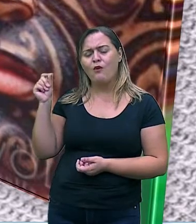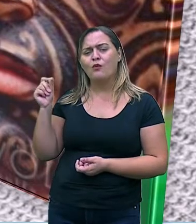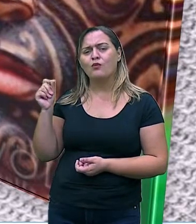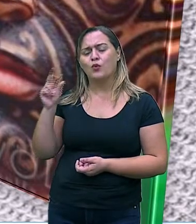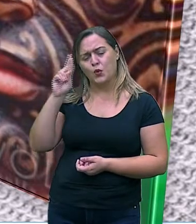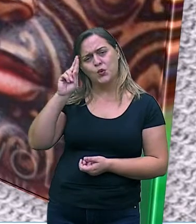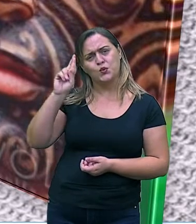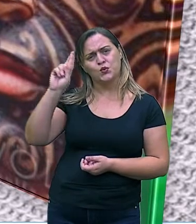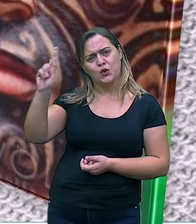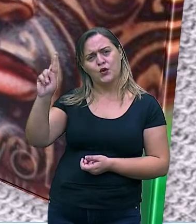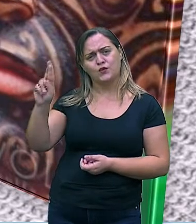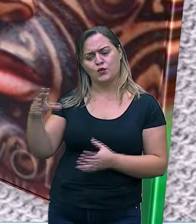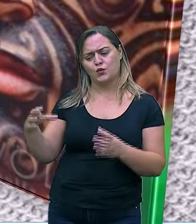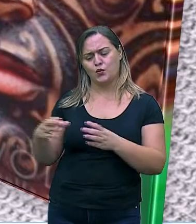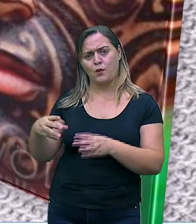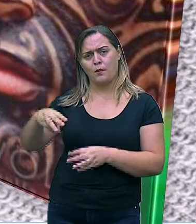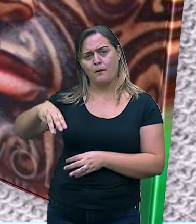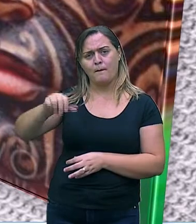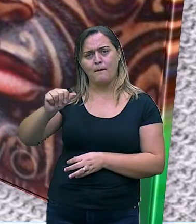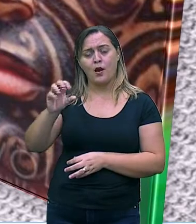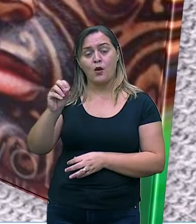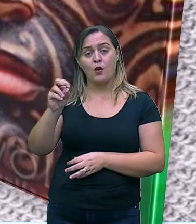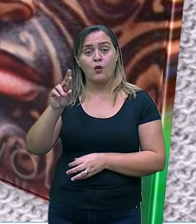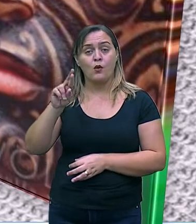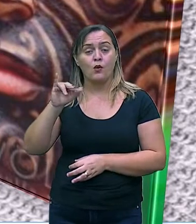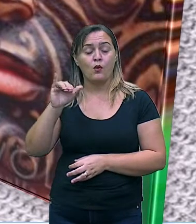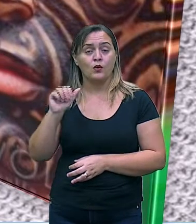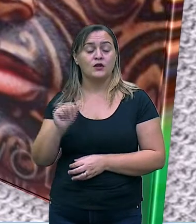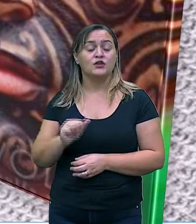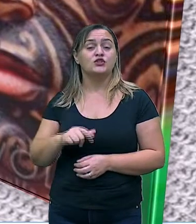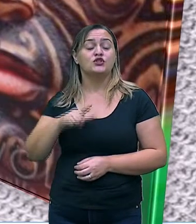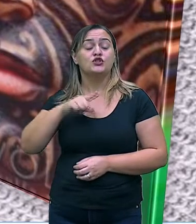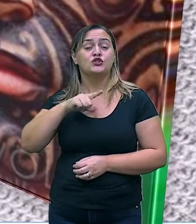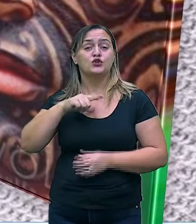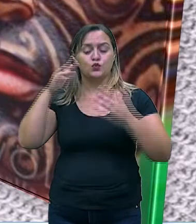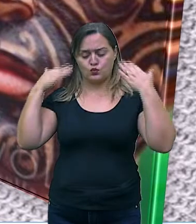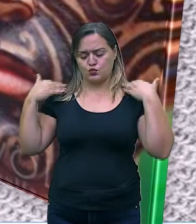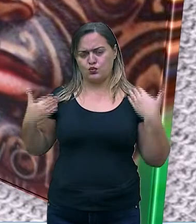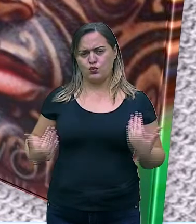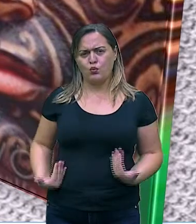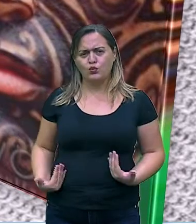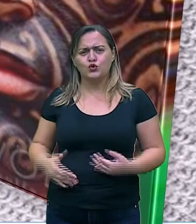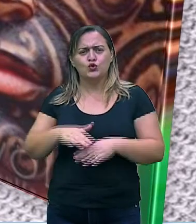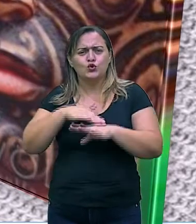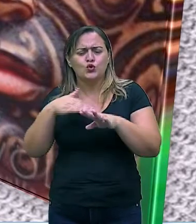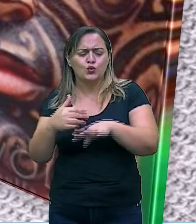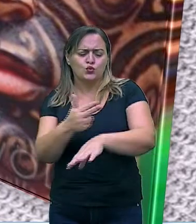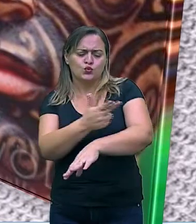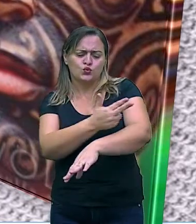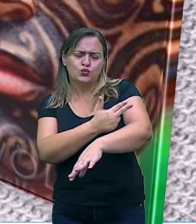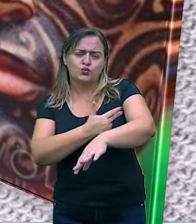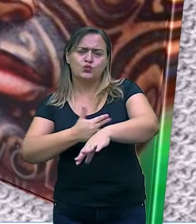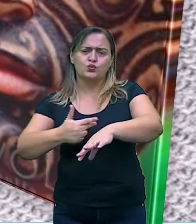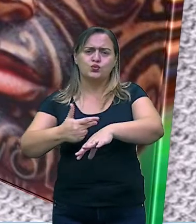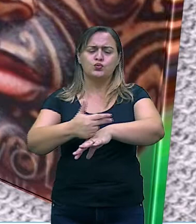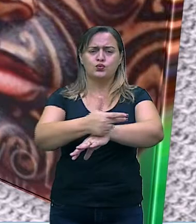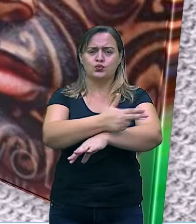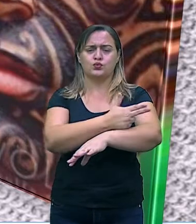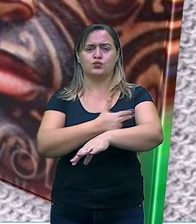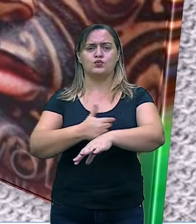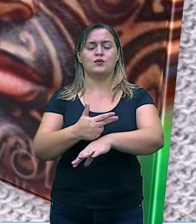coberto por tatuagens, com esses padrões. Quanto mais nobres se tornavam, mais tatuagens eles